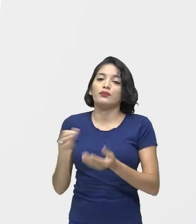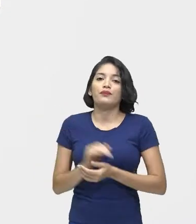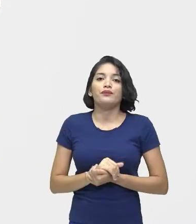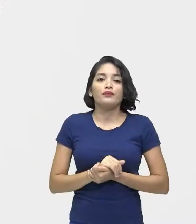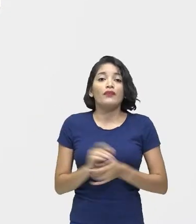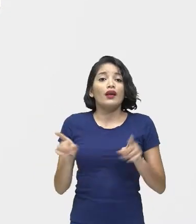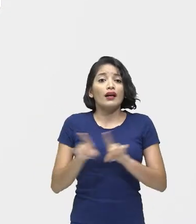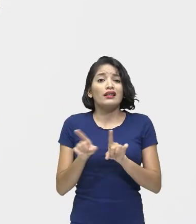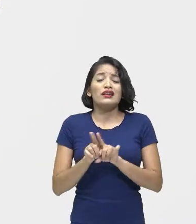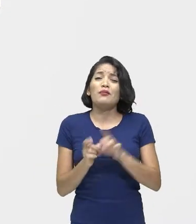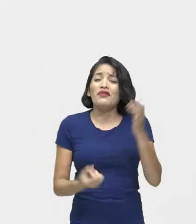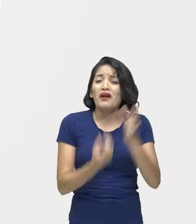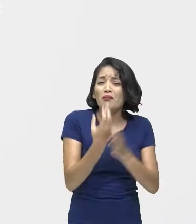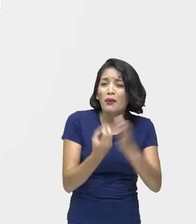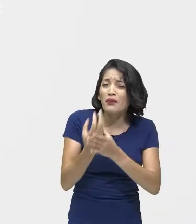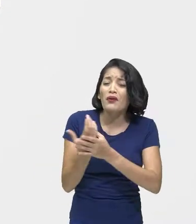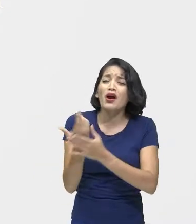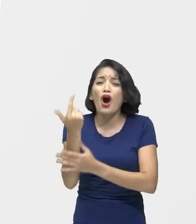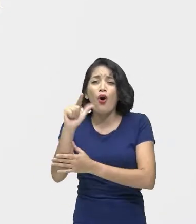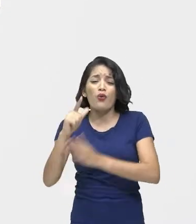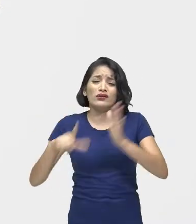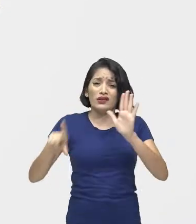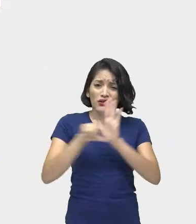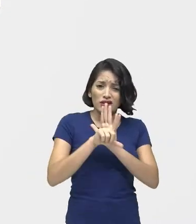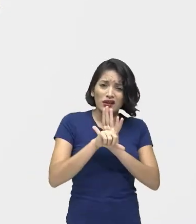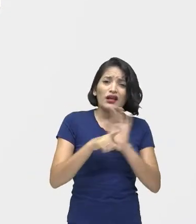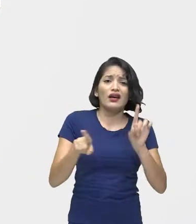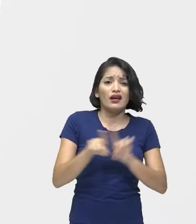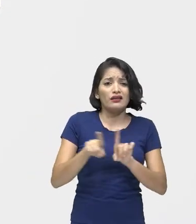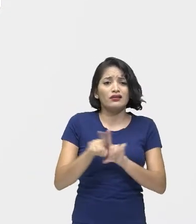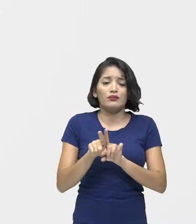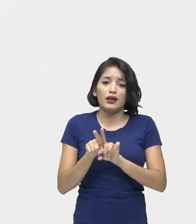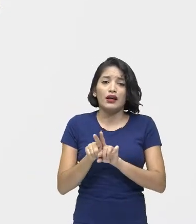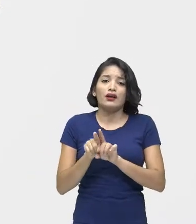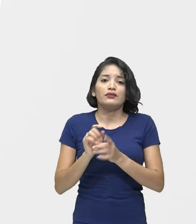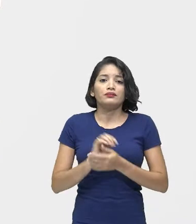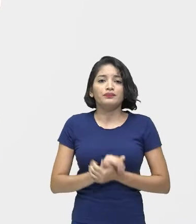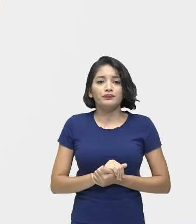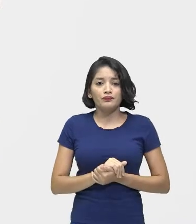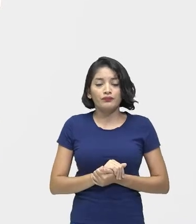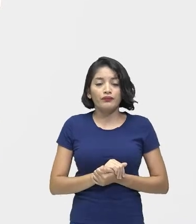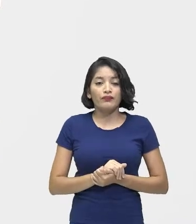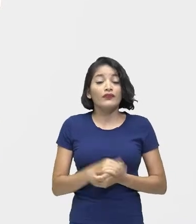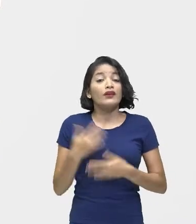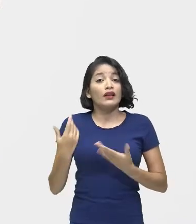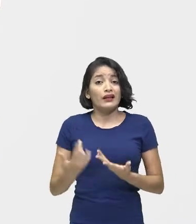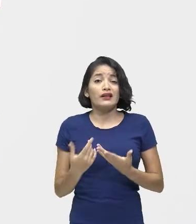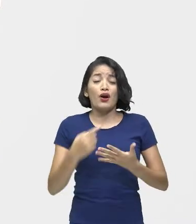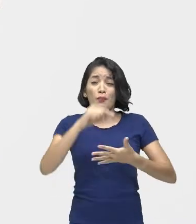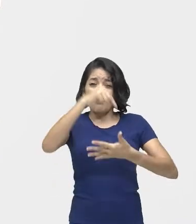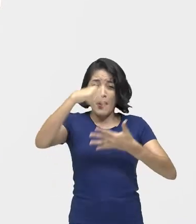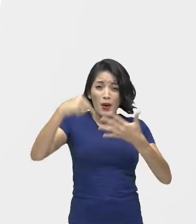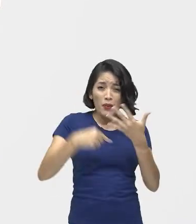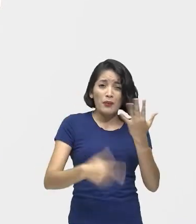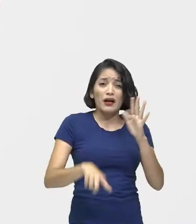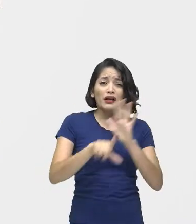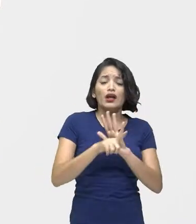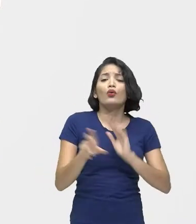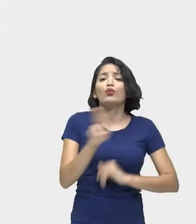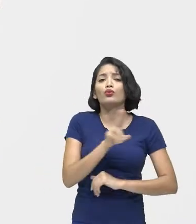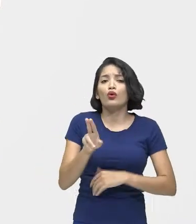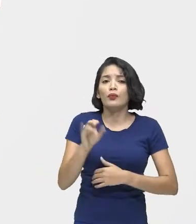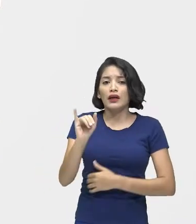aplicar ainda mais leis, a que eu citei para vocês já de antemão, a lei do aquartelamento, certo? E essas leis, elas vão ser chamadas de